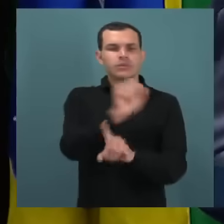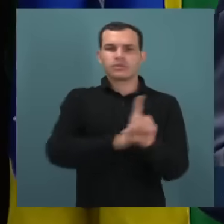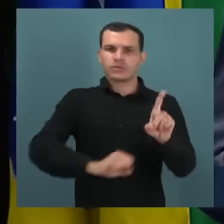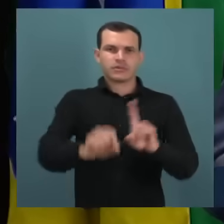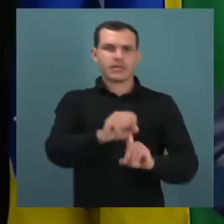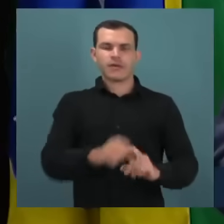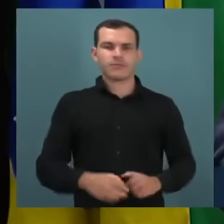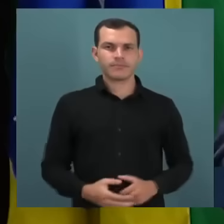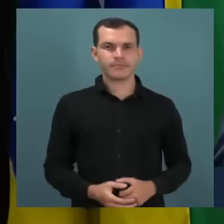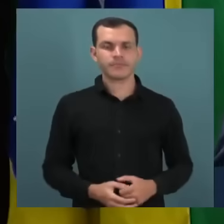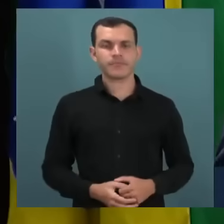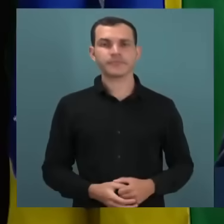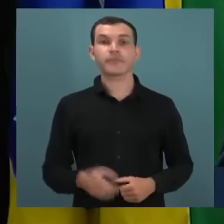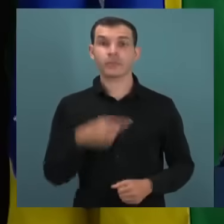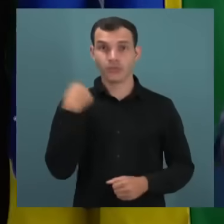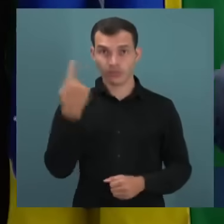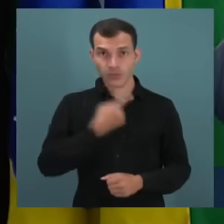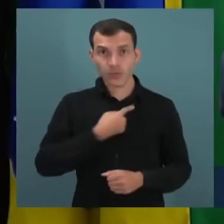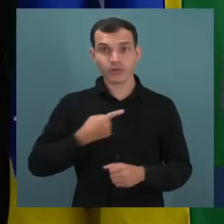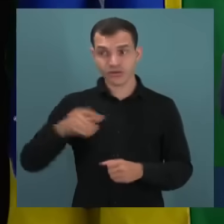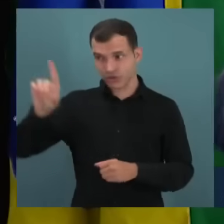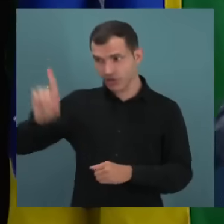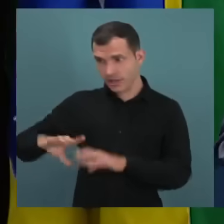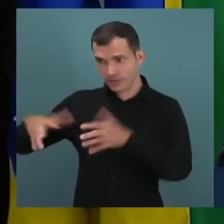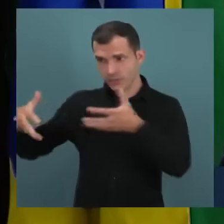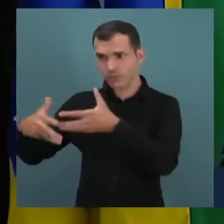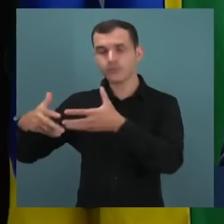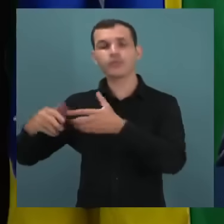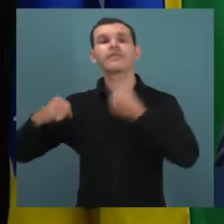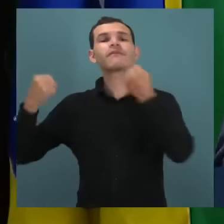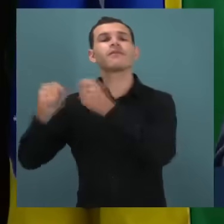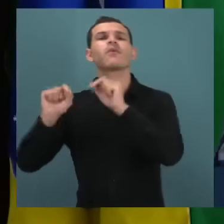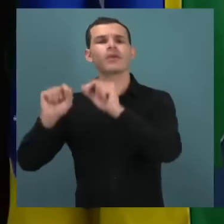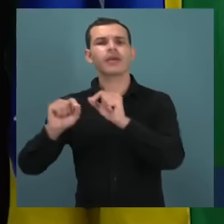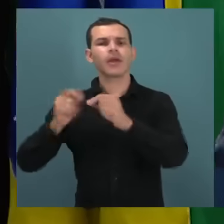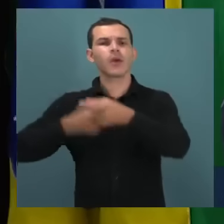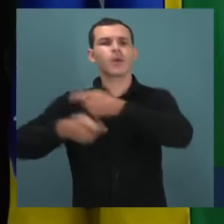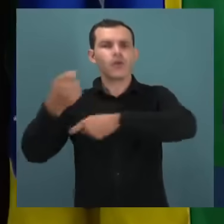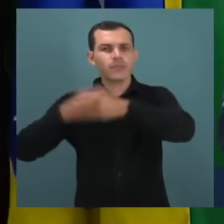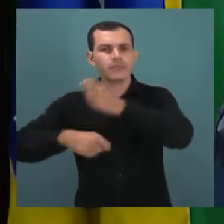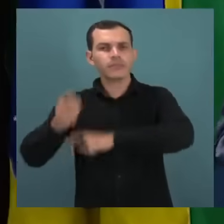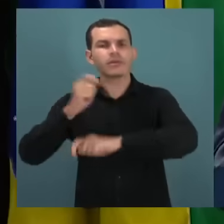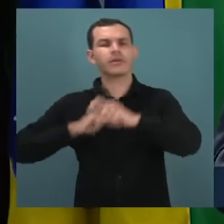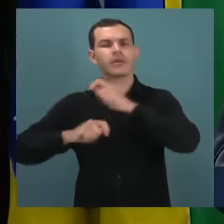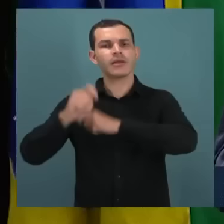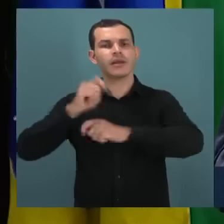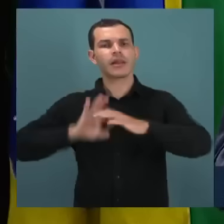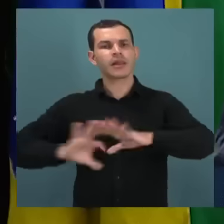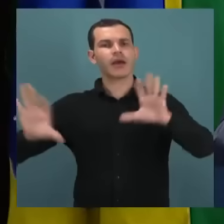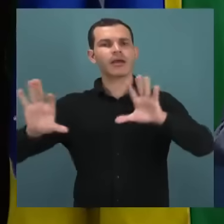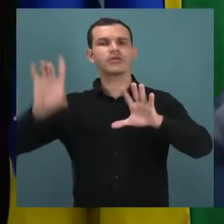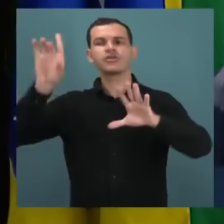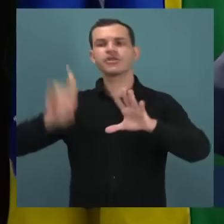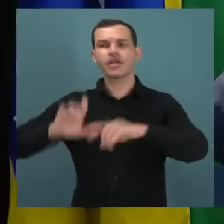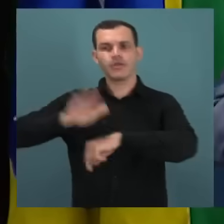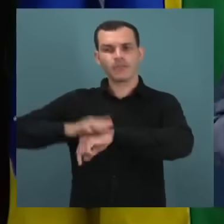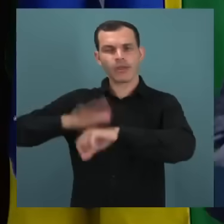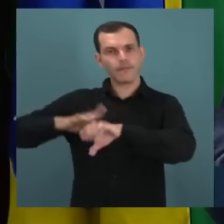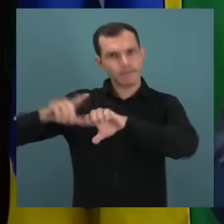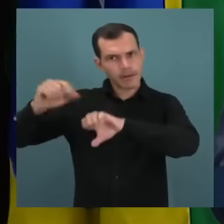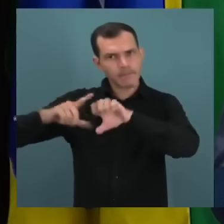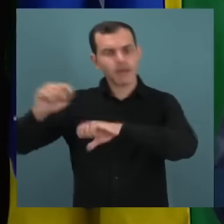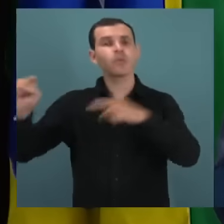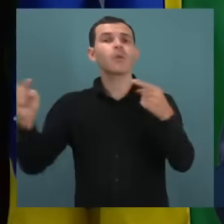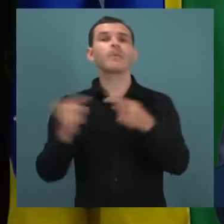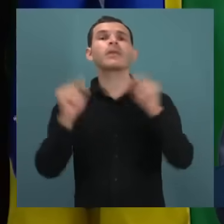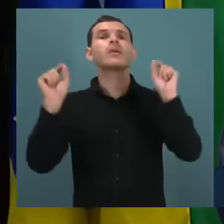legislação. Nós defendemos a direita a liberdade econômica, o direito de empreender, né, que está